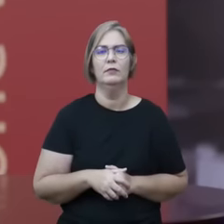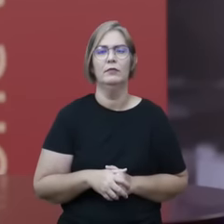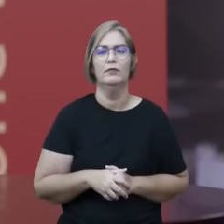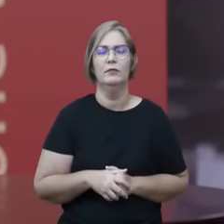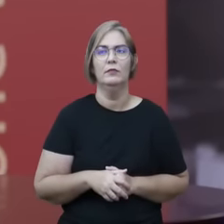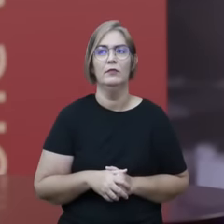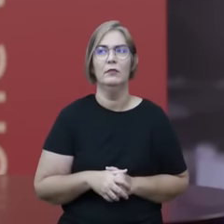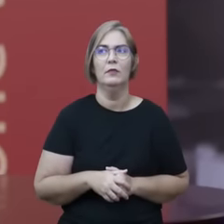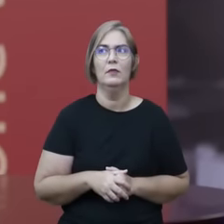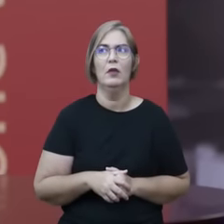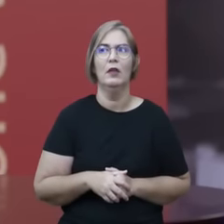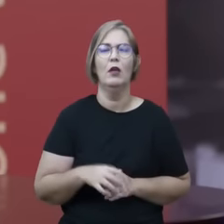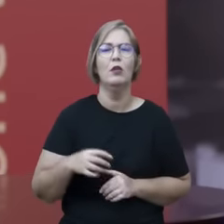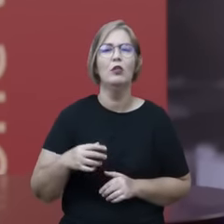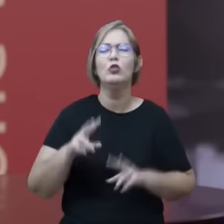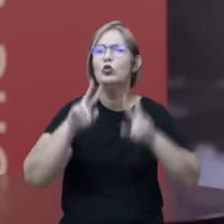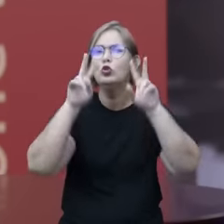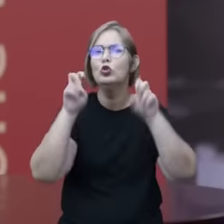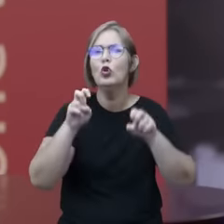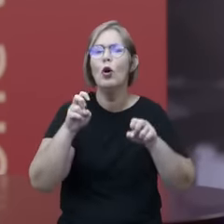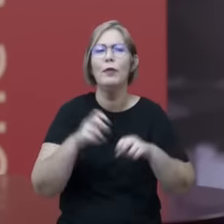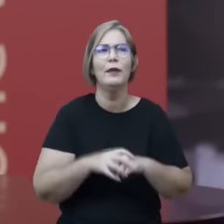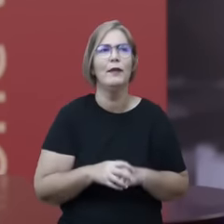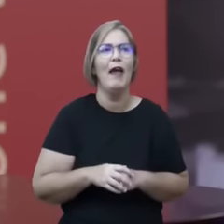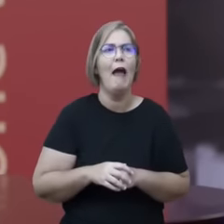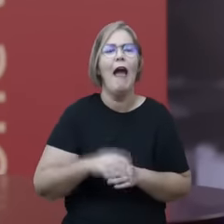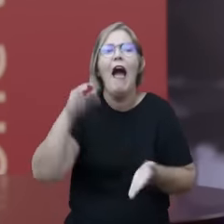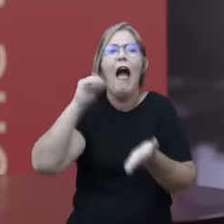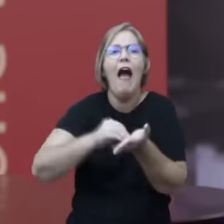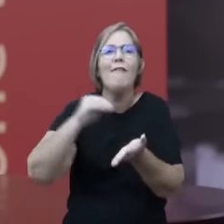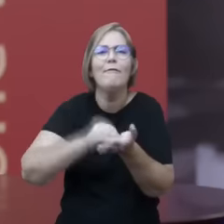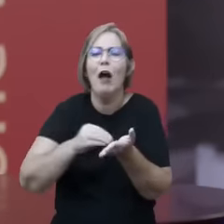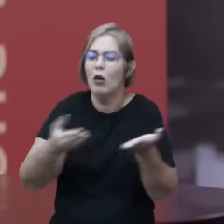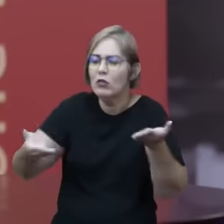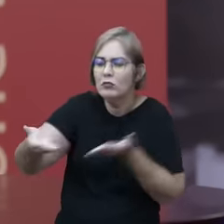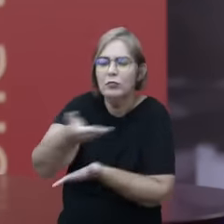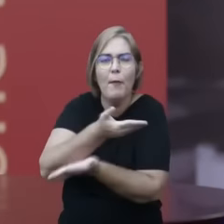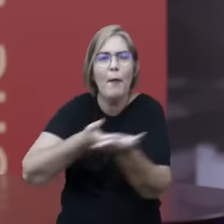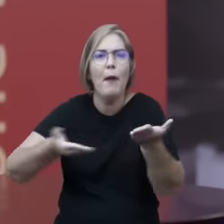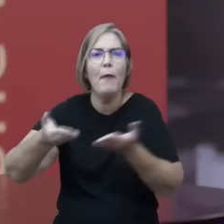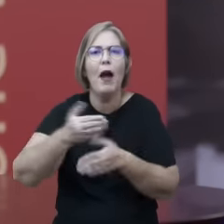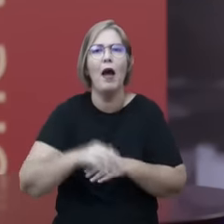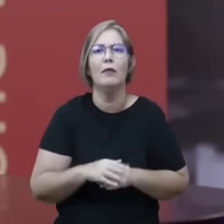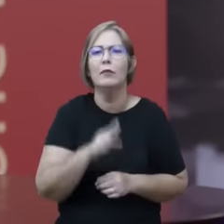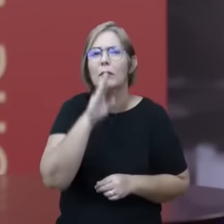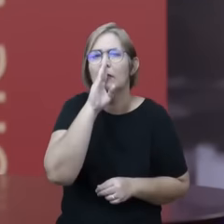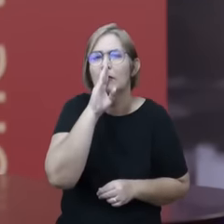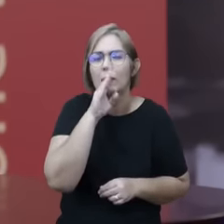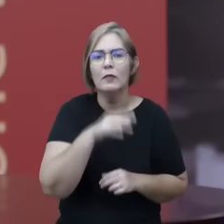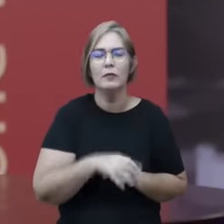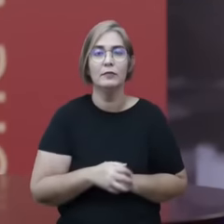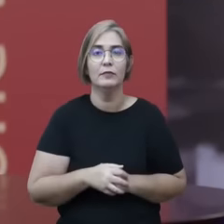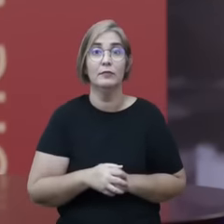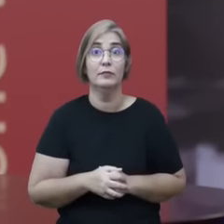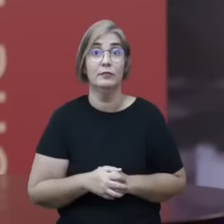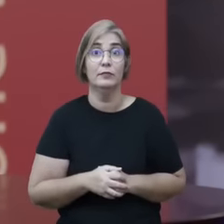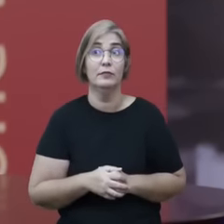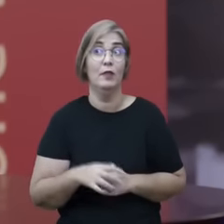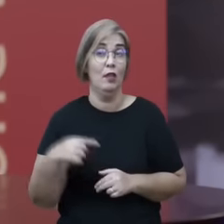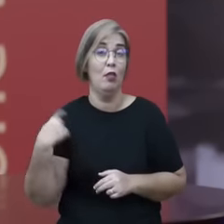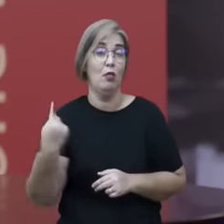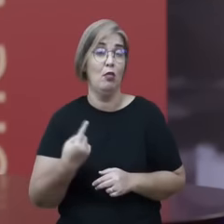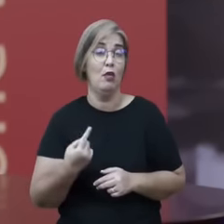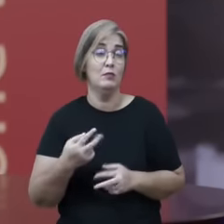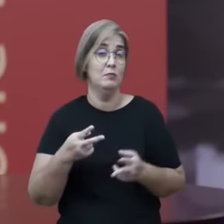diante do tédio, da ausência, né, de de dessa letargia, da ausência de sentido, eh, nós nos o ser humano se